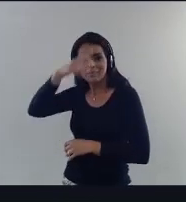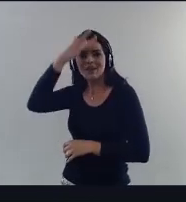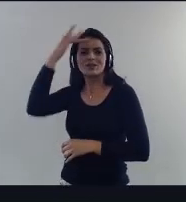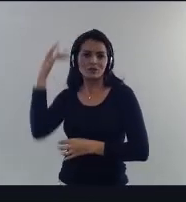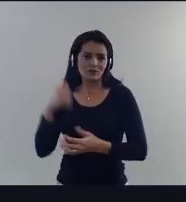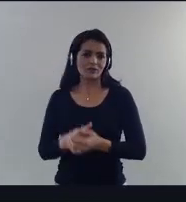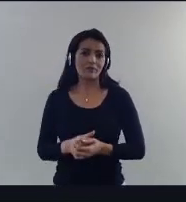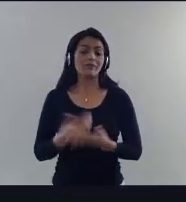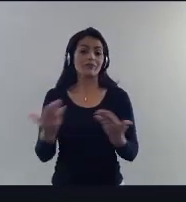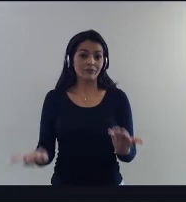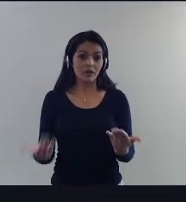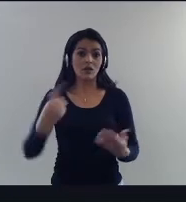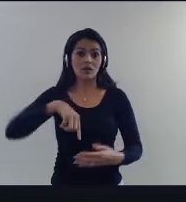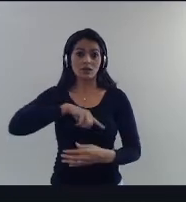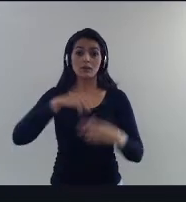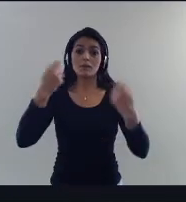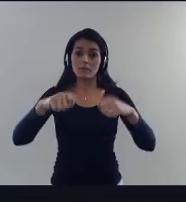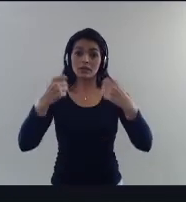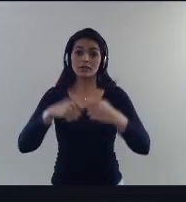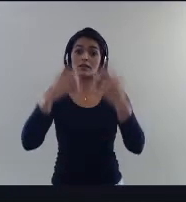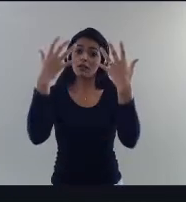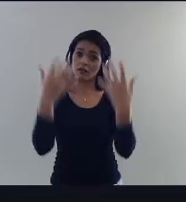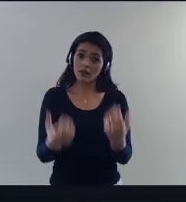de adoção de tecnologia.